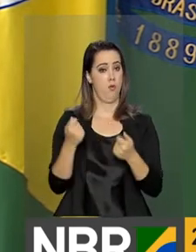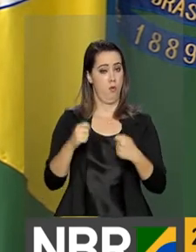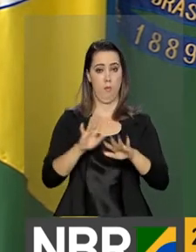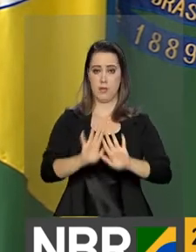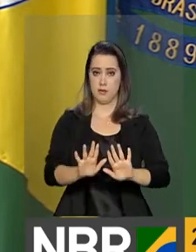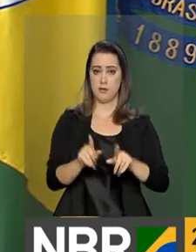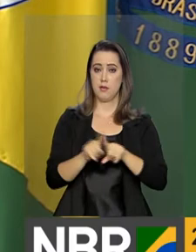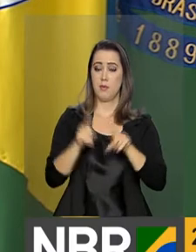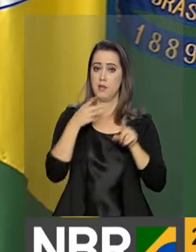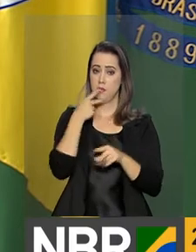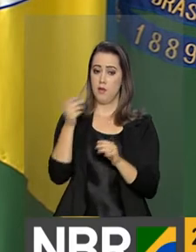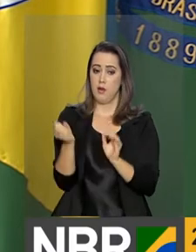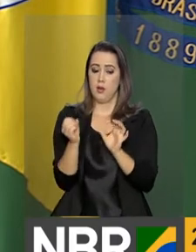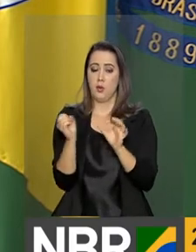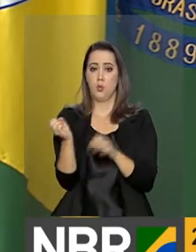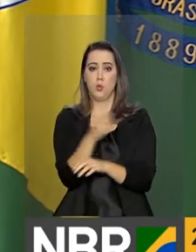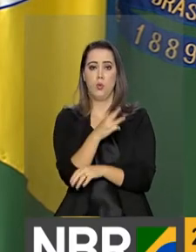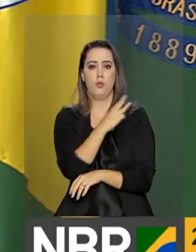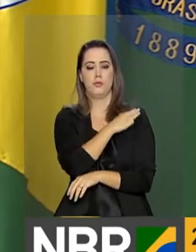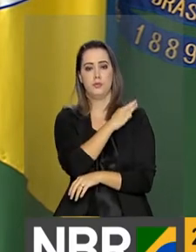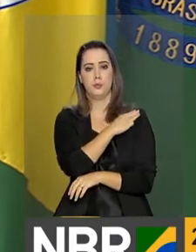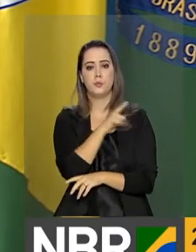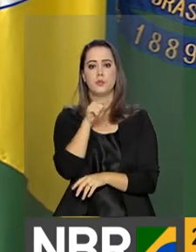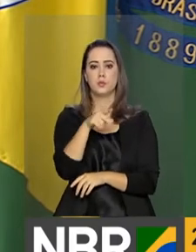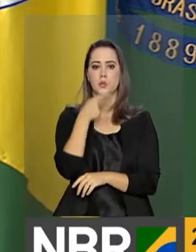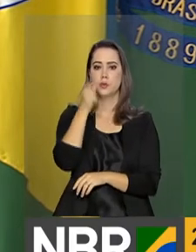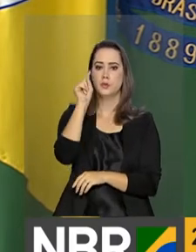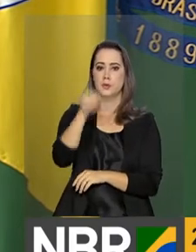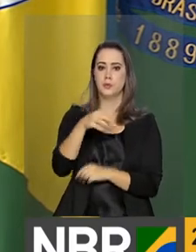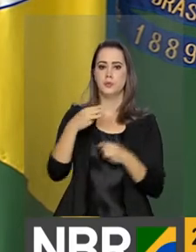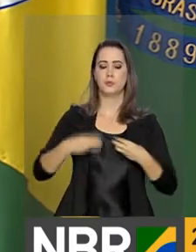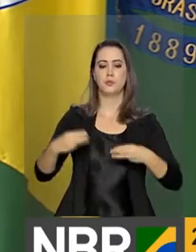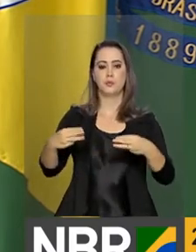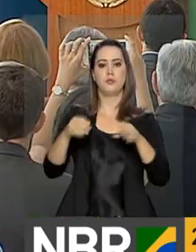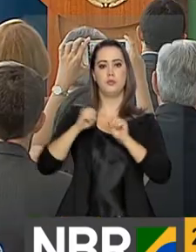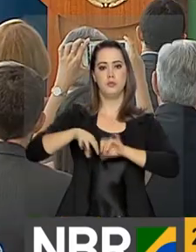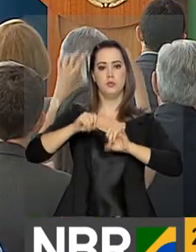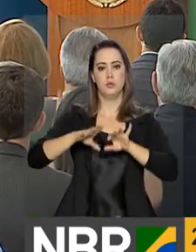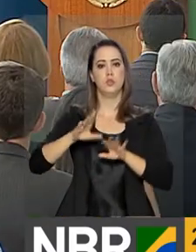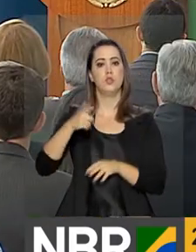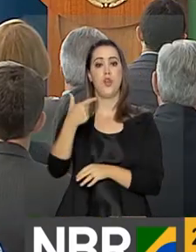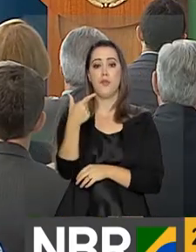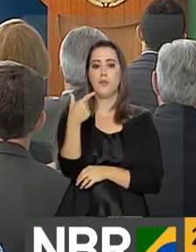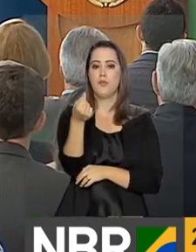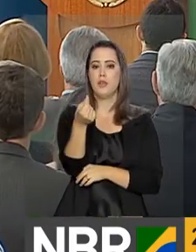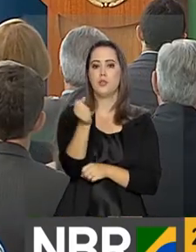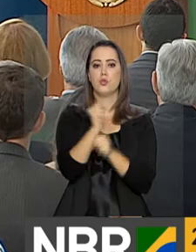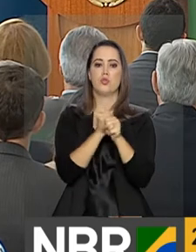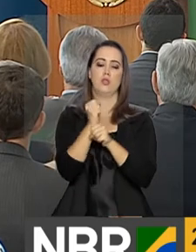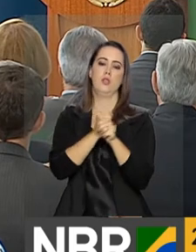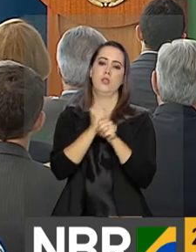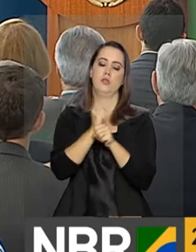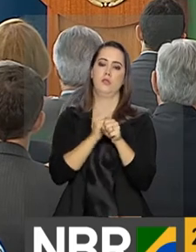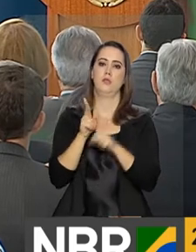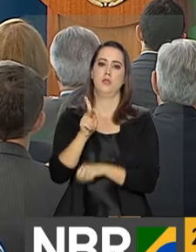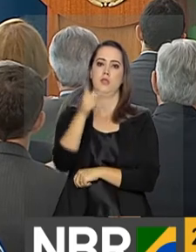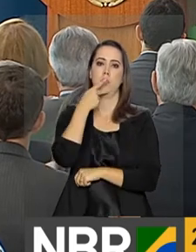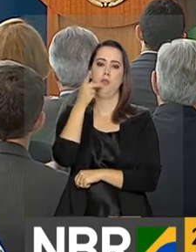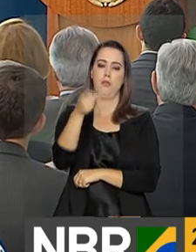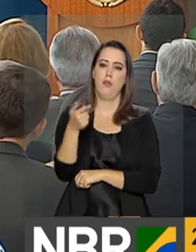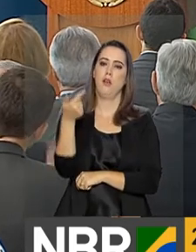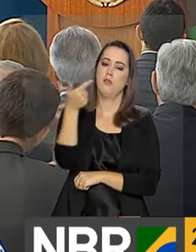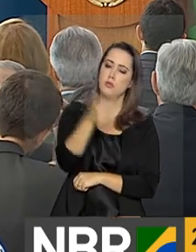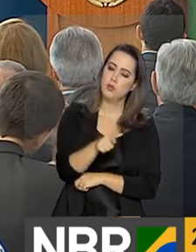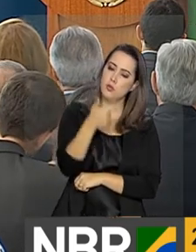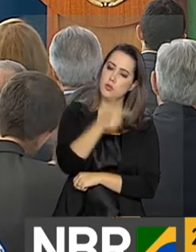reforma do ensino médio, que aqui foi mencionada pelo Mendonça, né? Há mais de 20 anos, não é? Eu conto sempre, às vezes sou repetitivo,